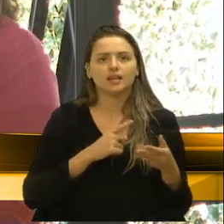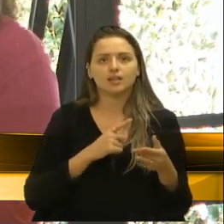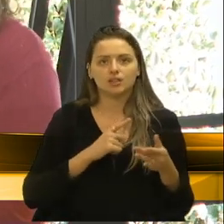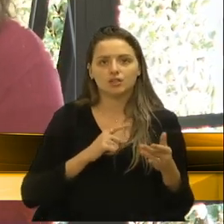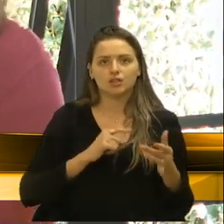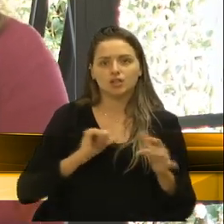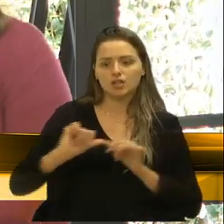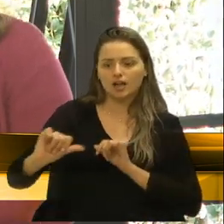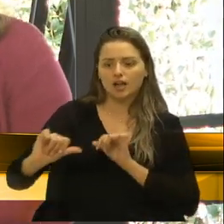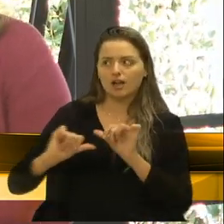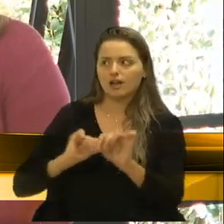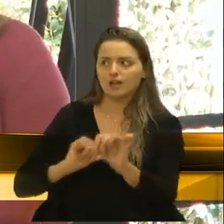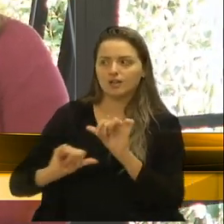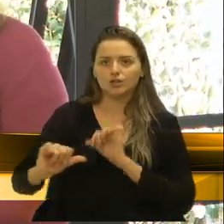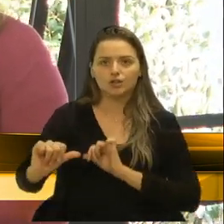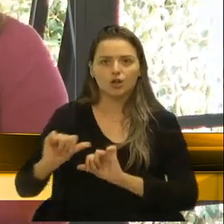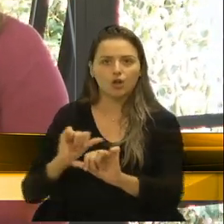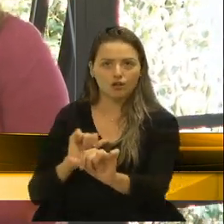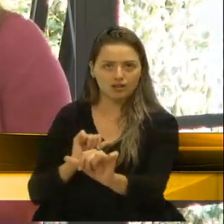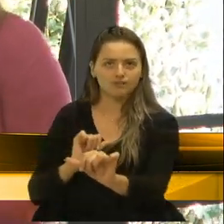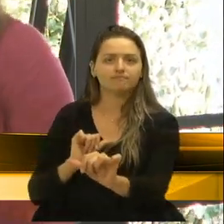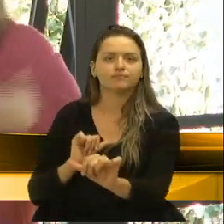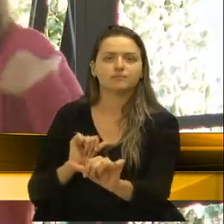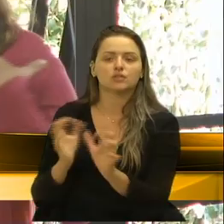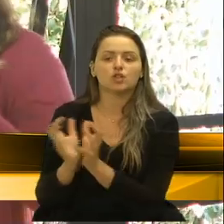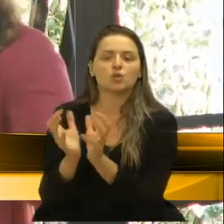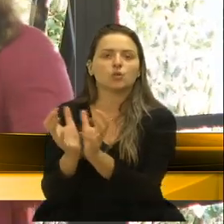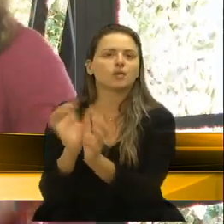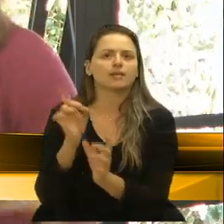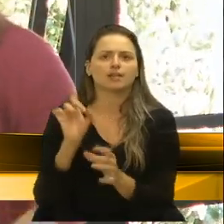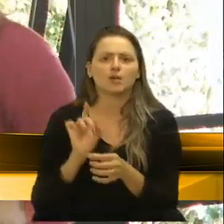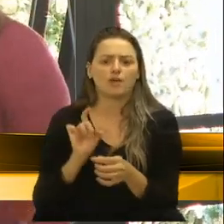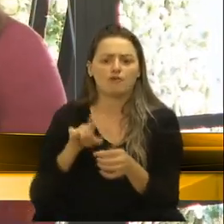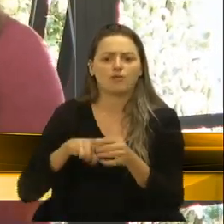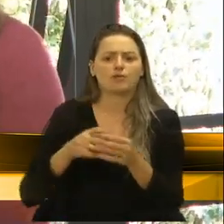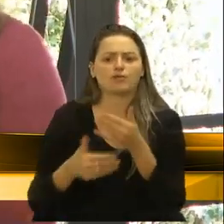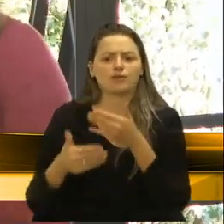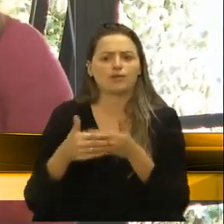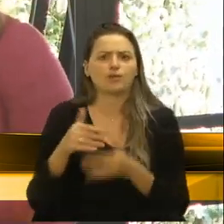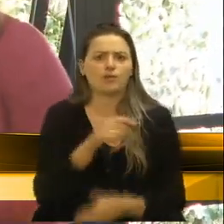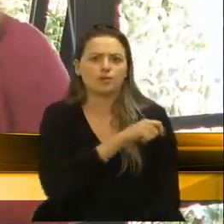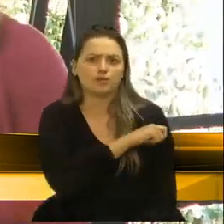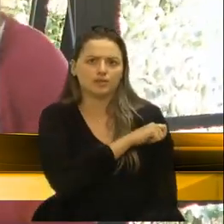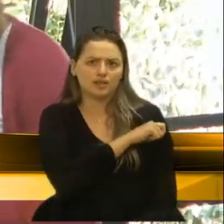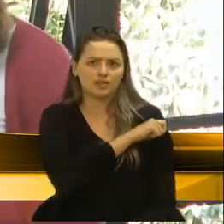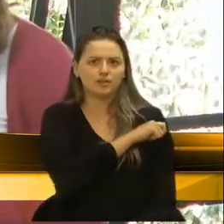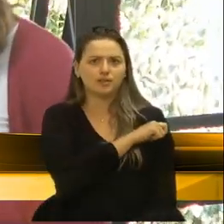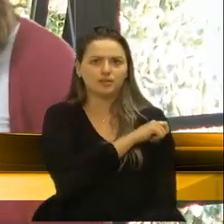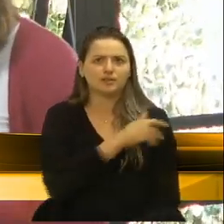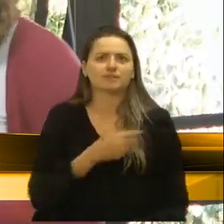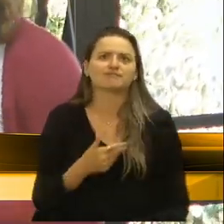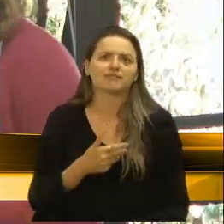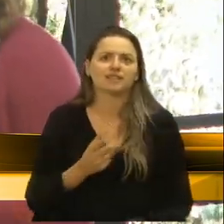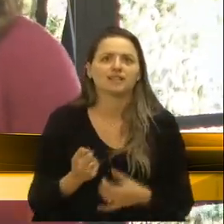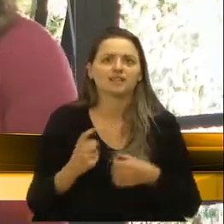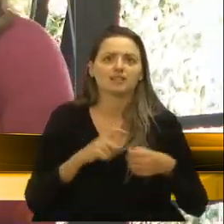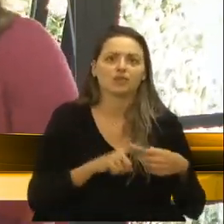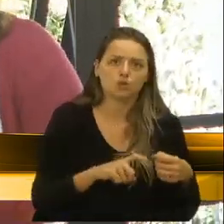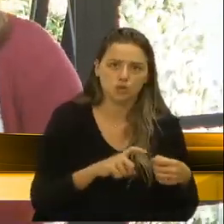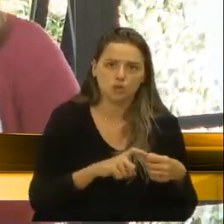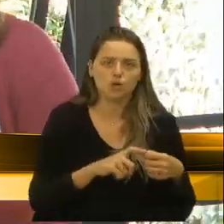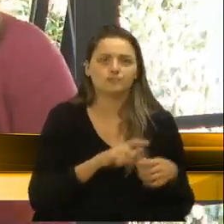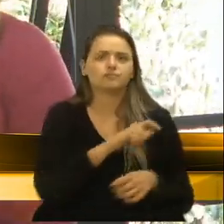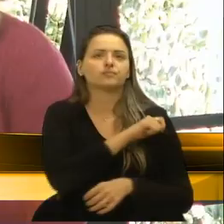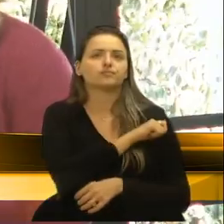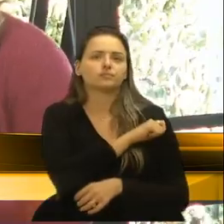revezamento nas aulas. Então, não é assim voltar todo mundo, né, e voltavam, então. Os